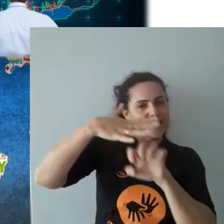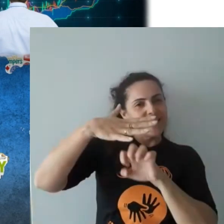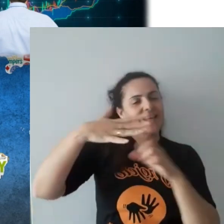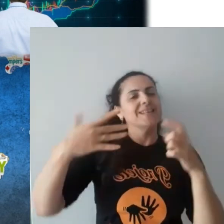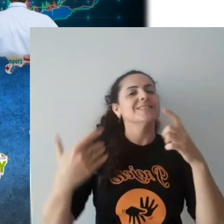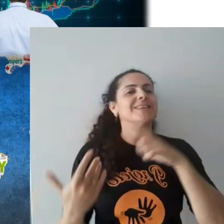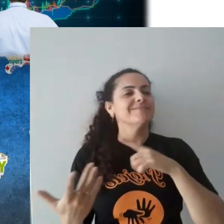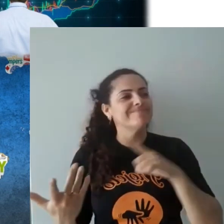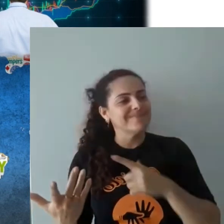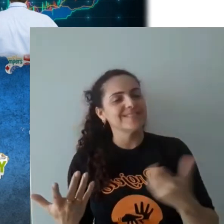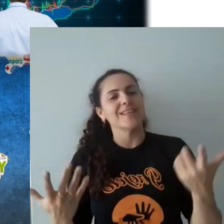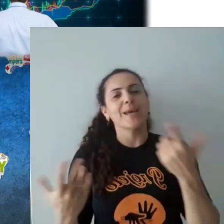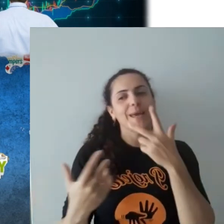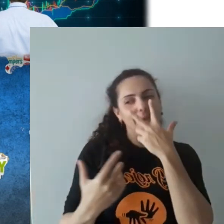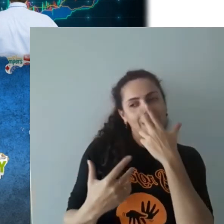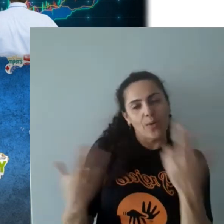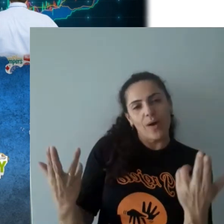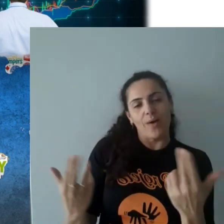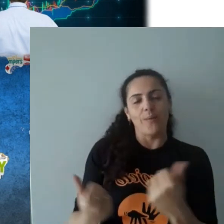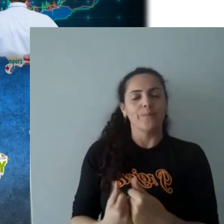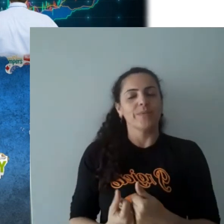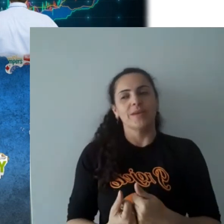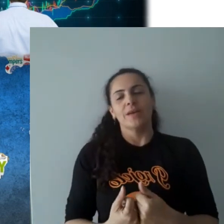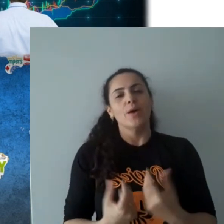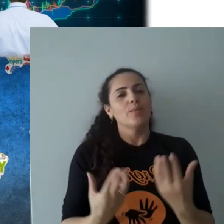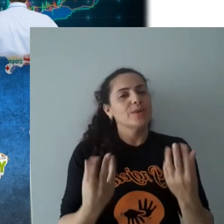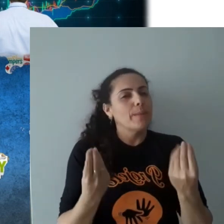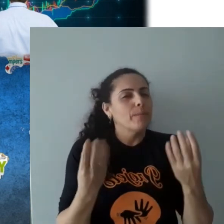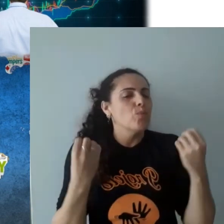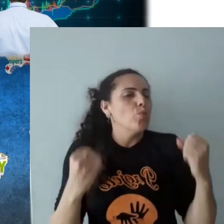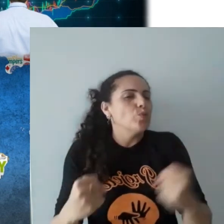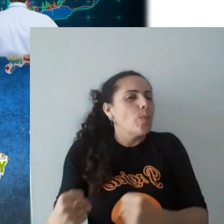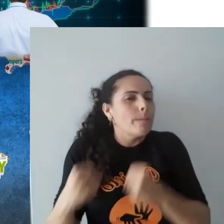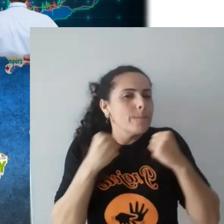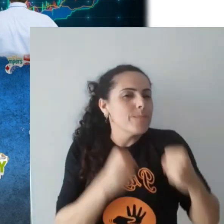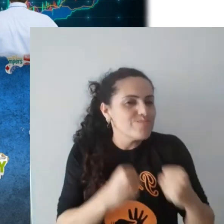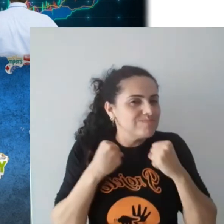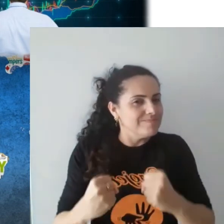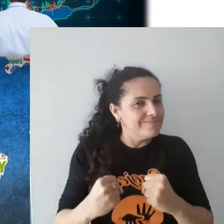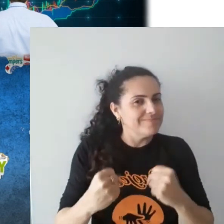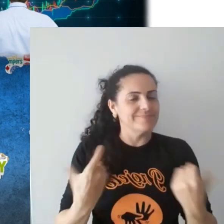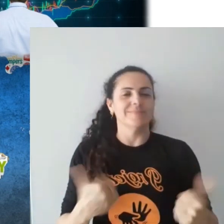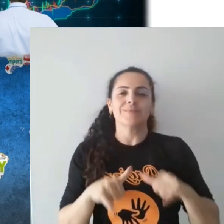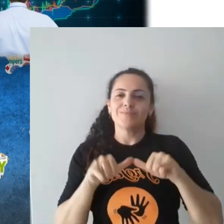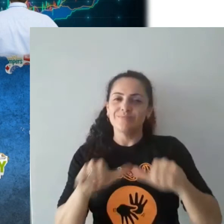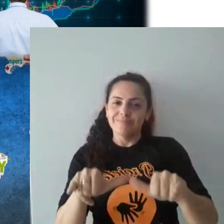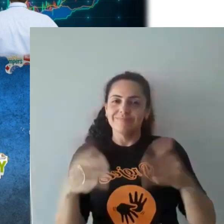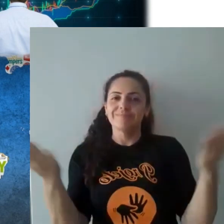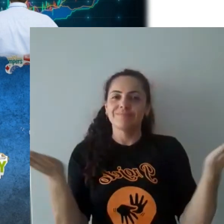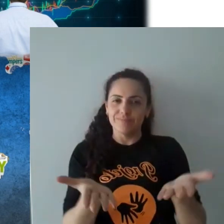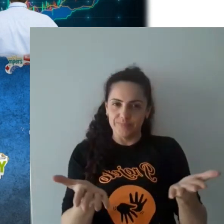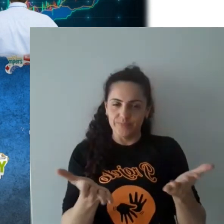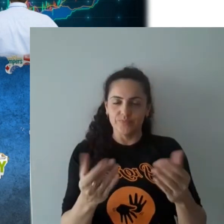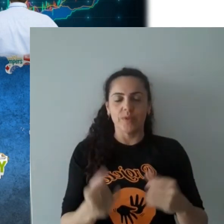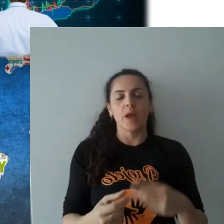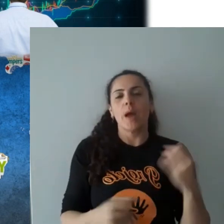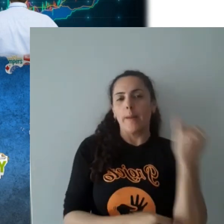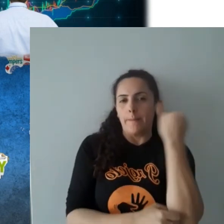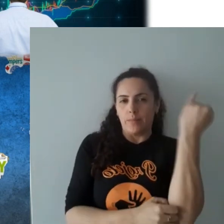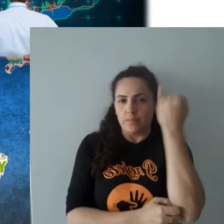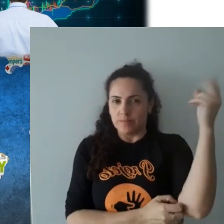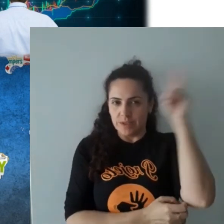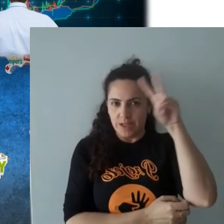mercado atualmente. É importante a gente lembrar aí da evolução tecnológica, que nos últimos anos foi uma coisa muito incrível,